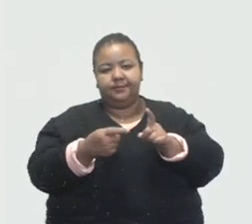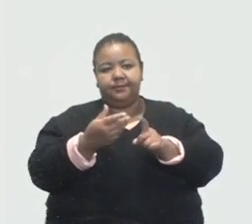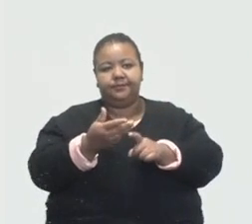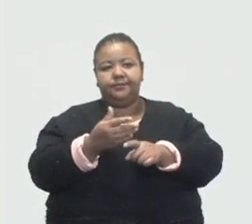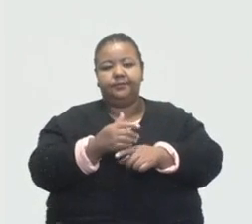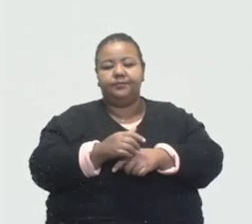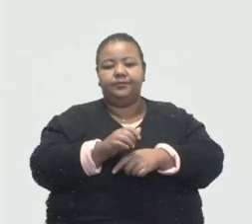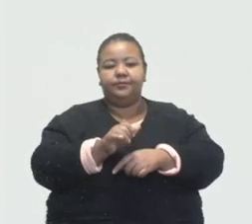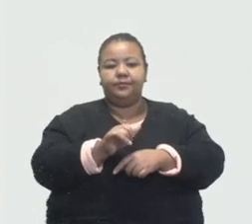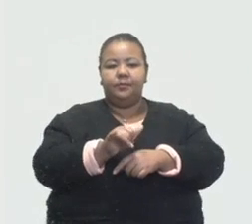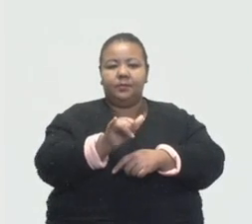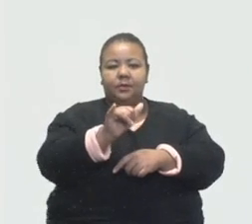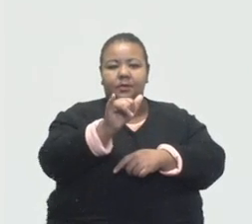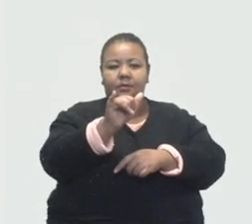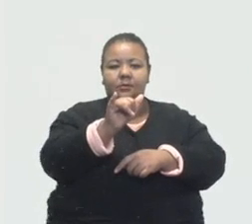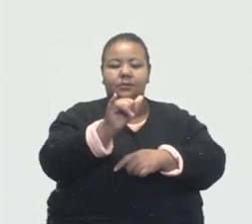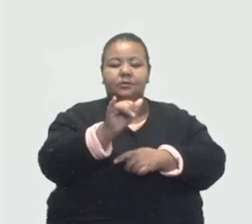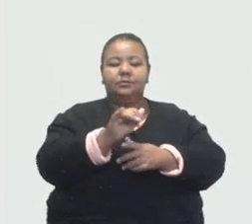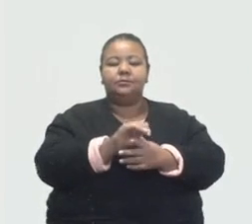y